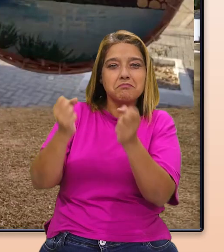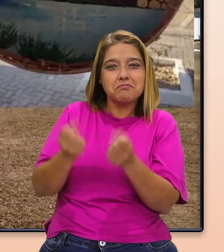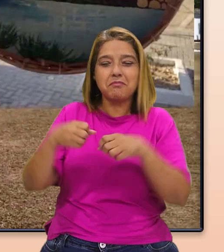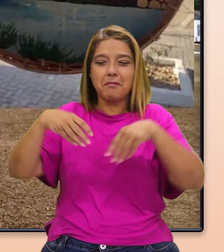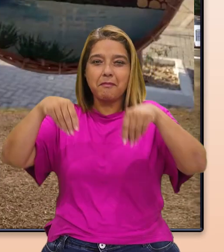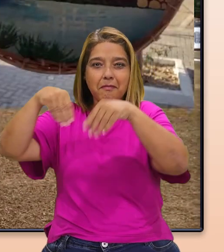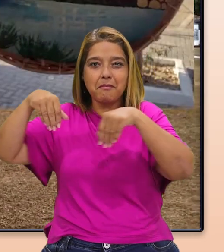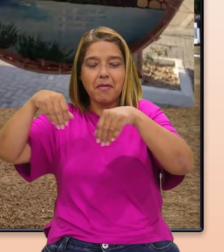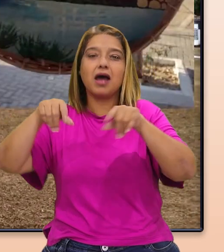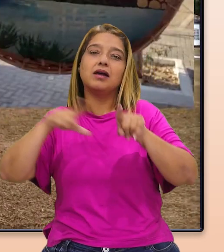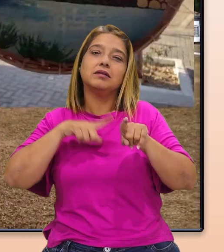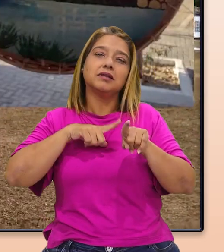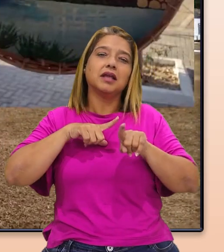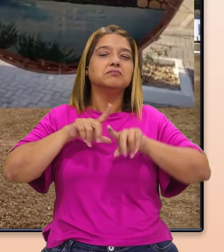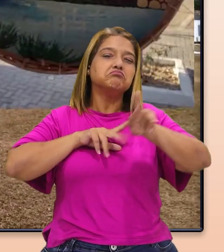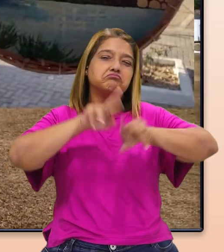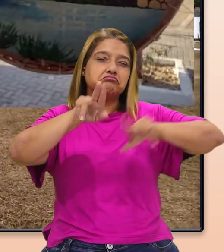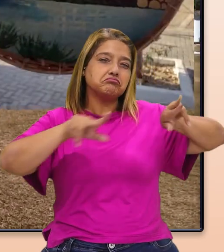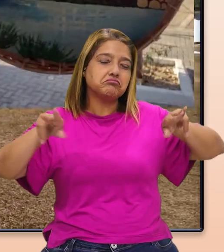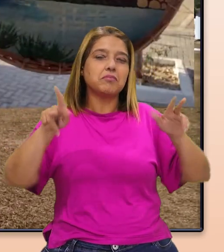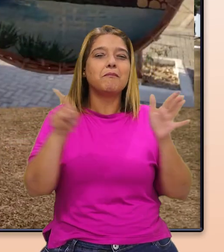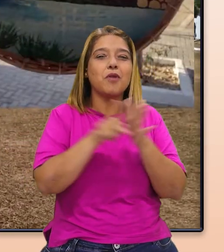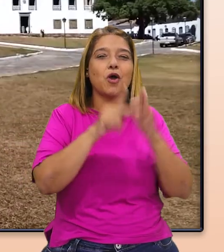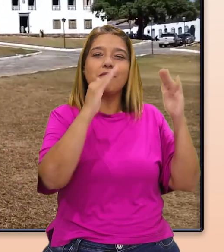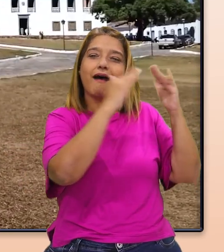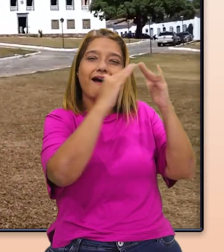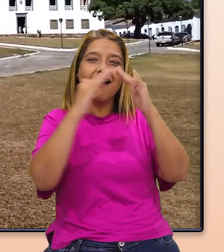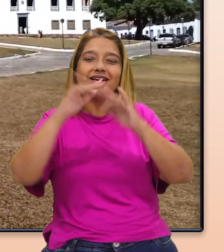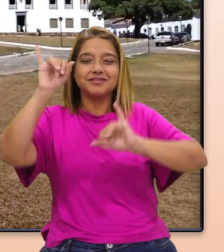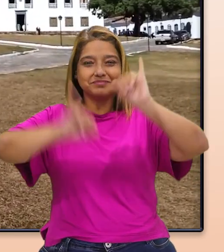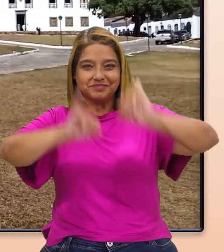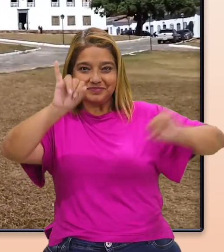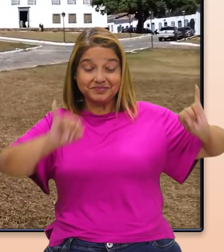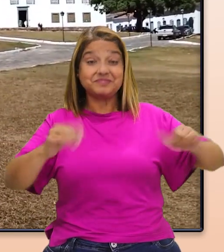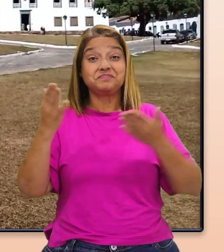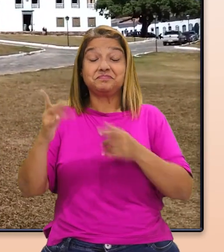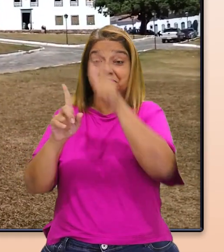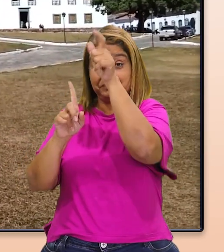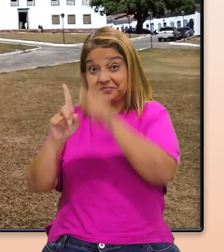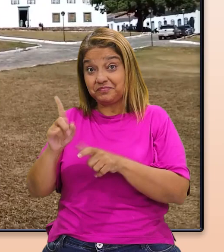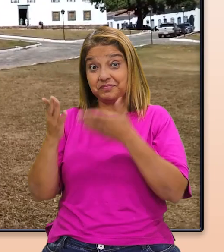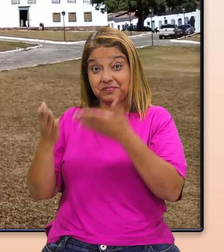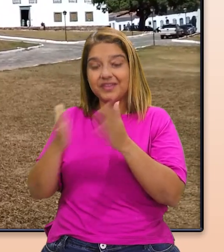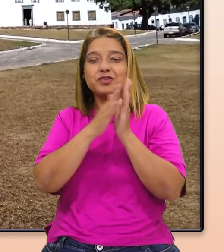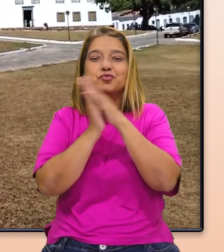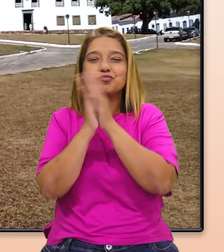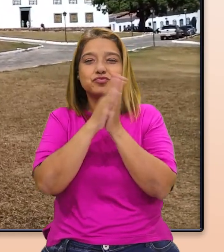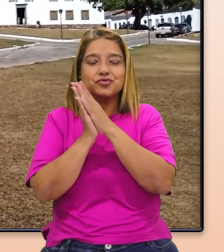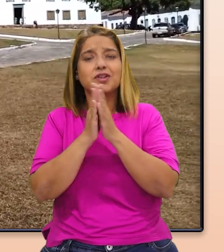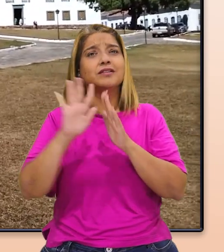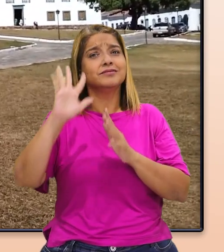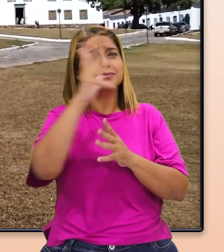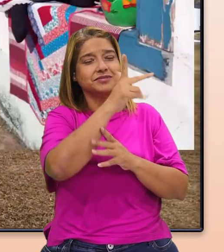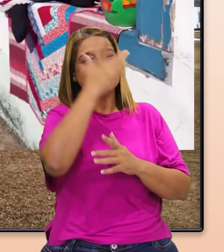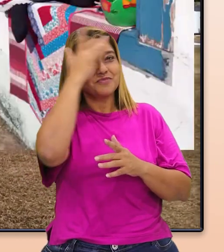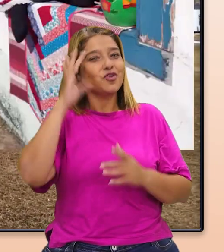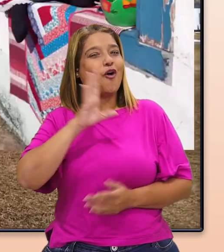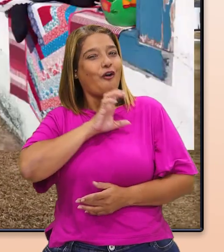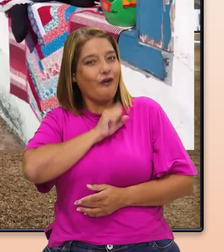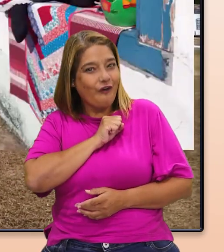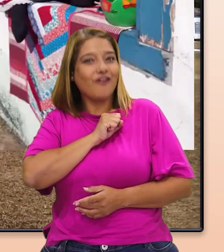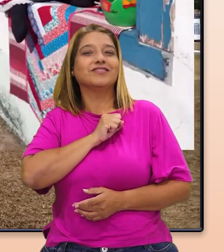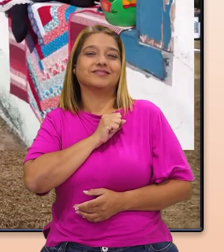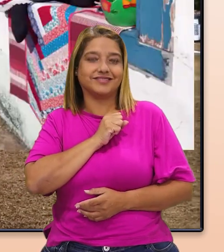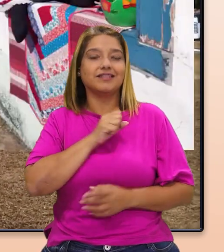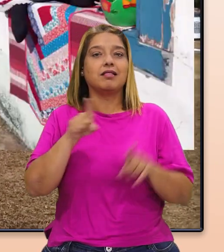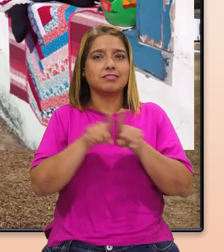peneiras ou alguns adornos para casa a figura da Maria em forma de bonequinha é muito querida e apreciada